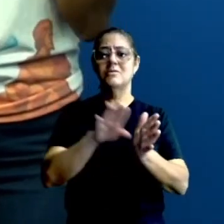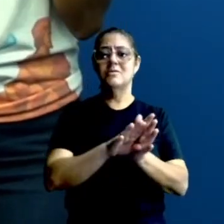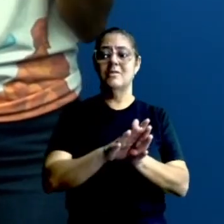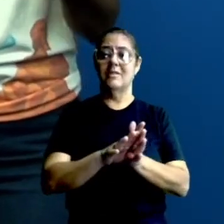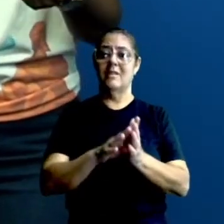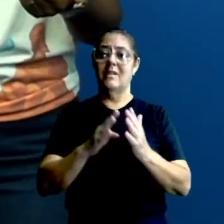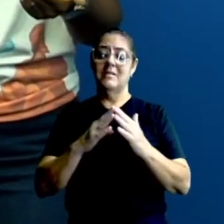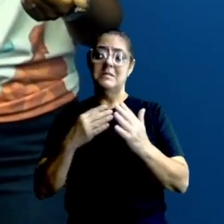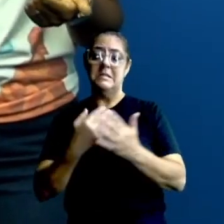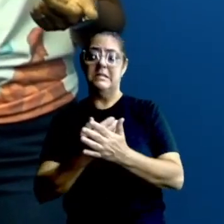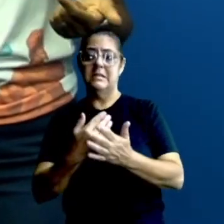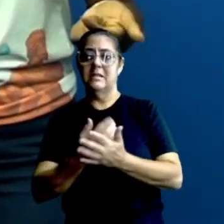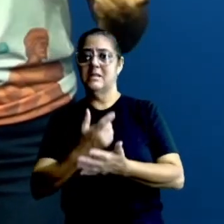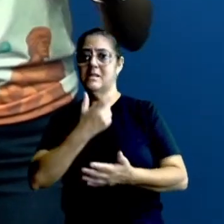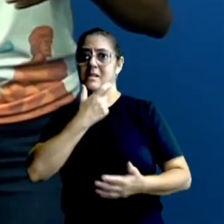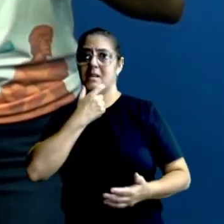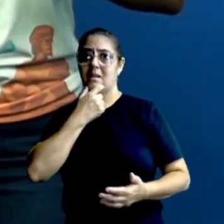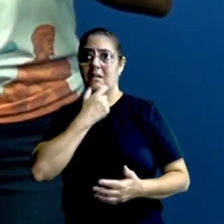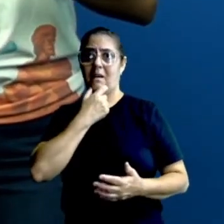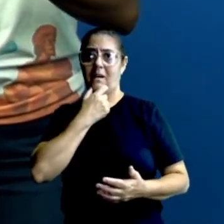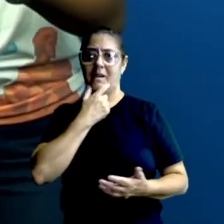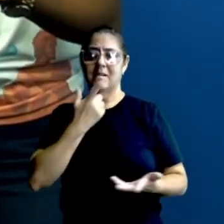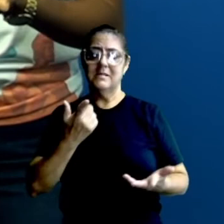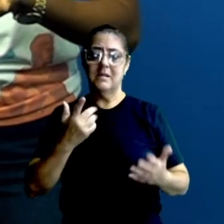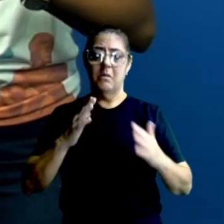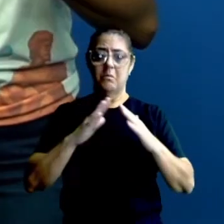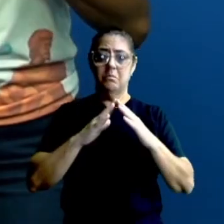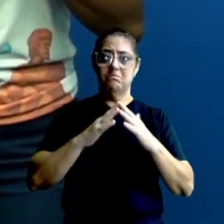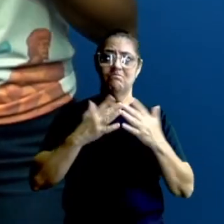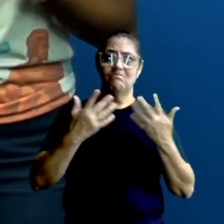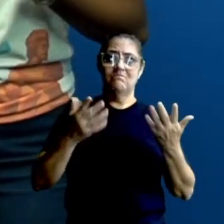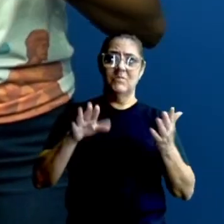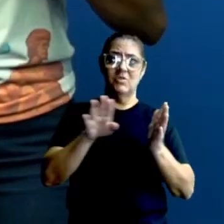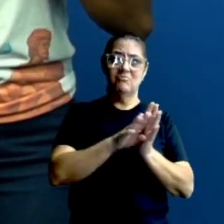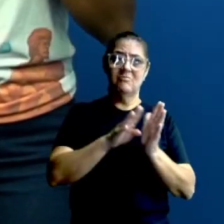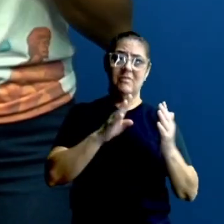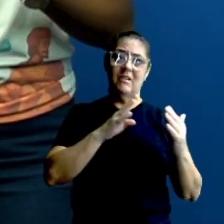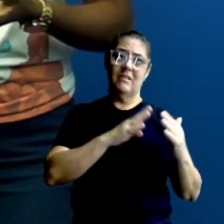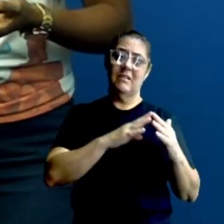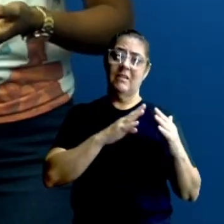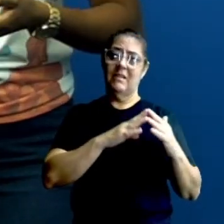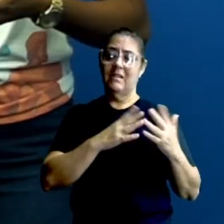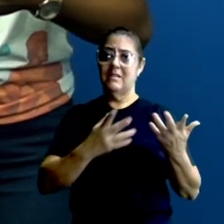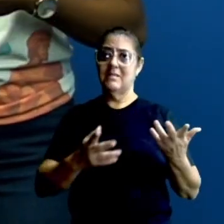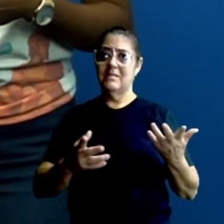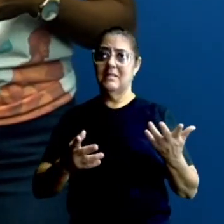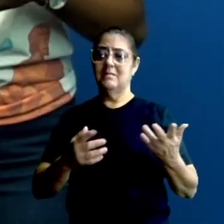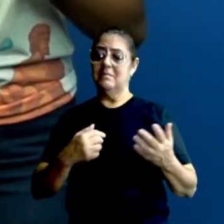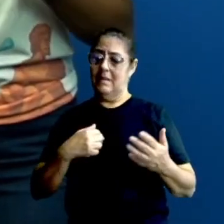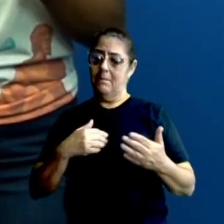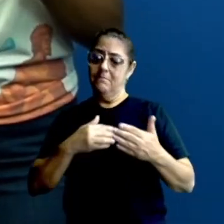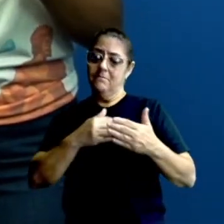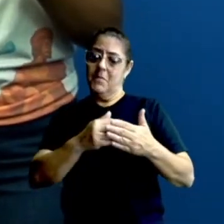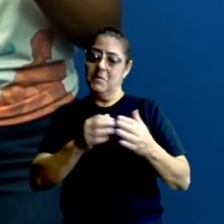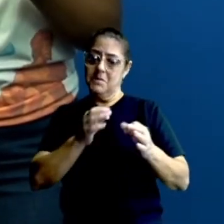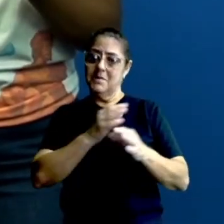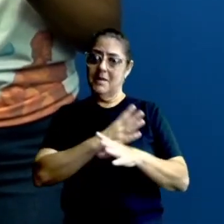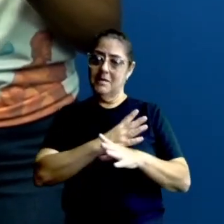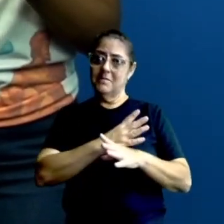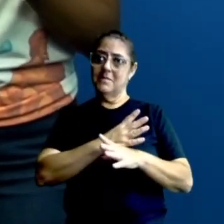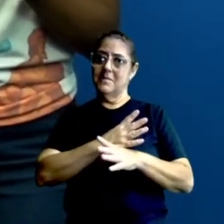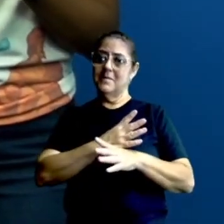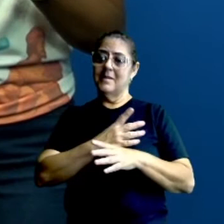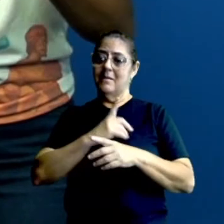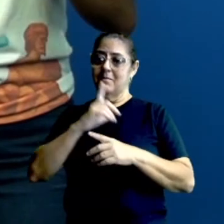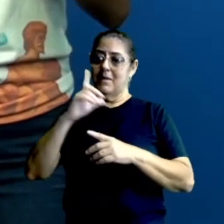aula, que é a aula de língua inglesa, ou quando você chegar, porque esse dia vai acontecer, está bem próximo, tá? Será que você vai